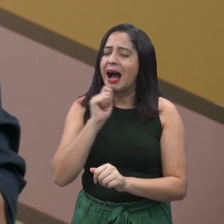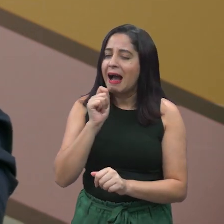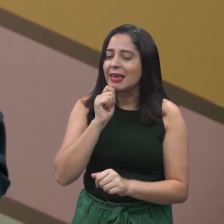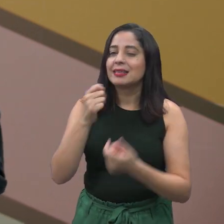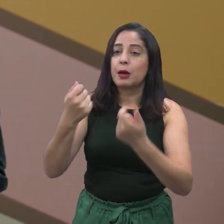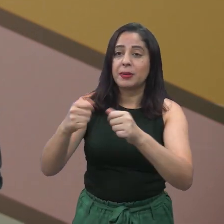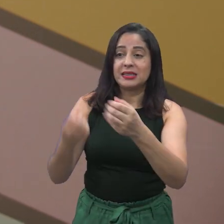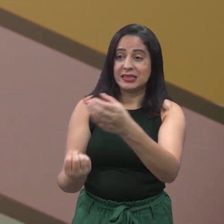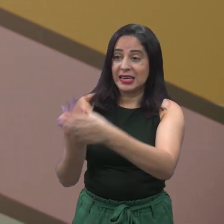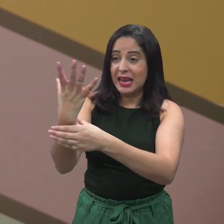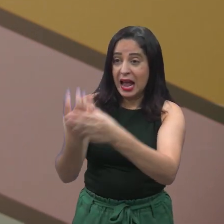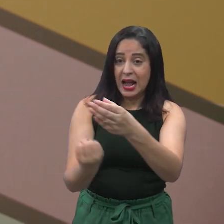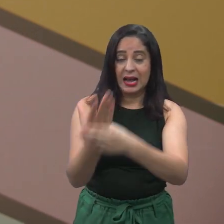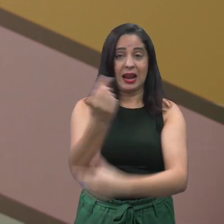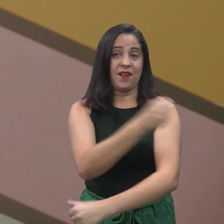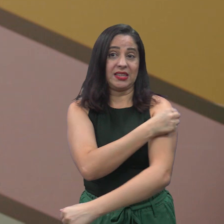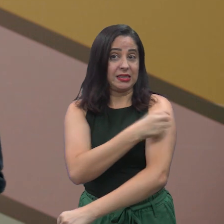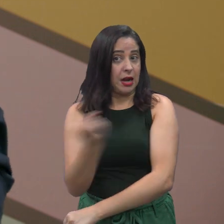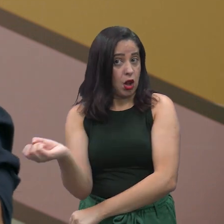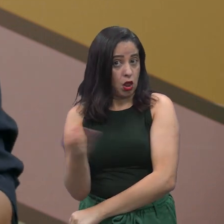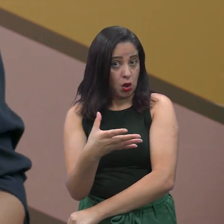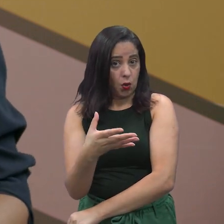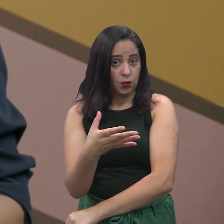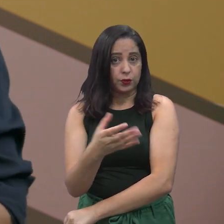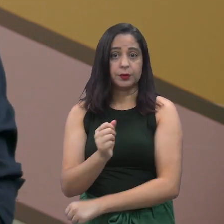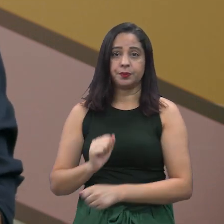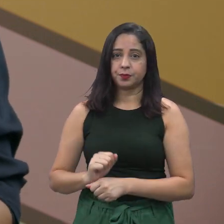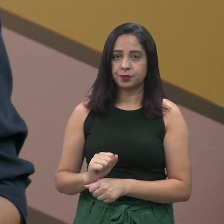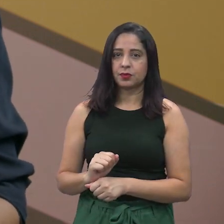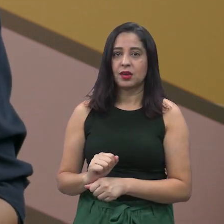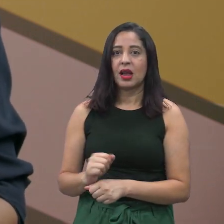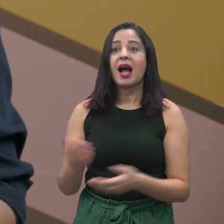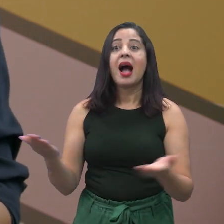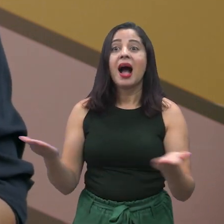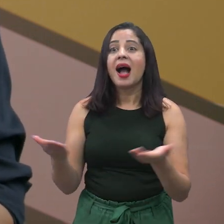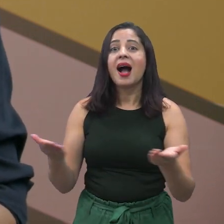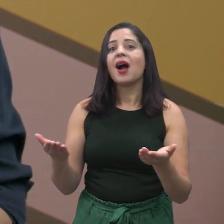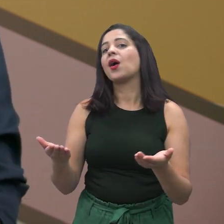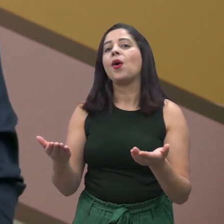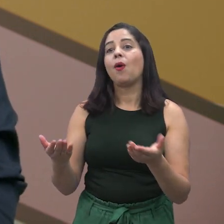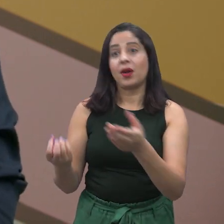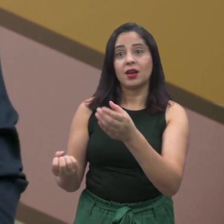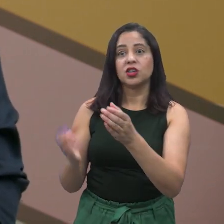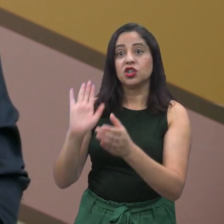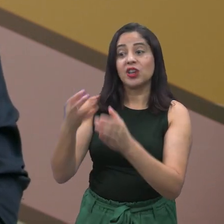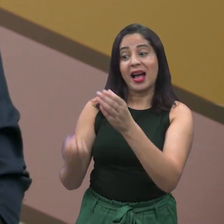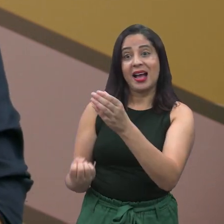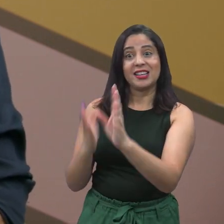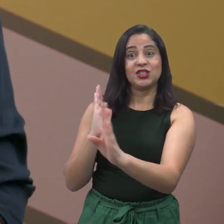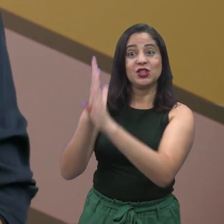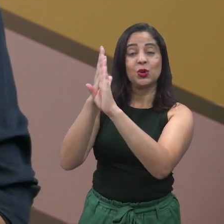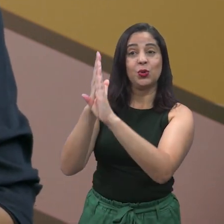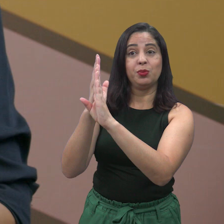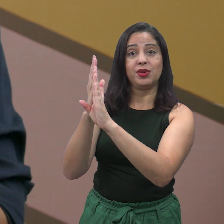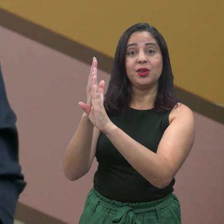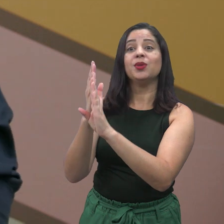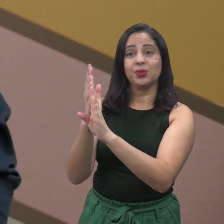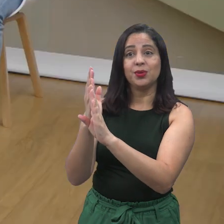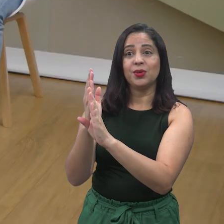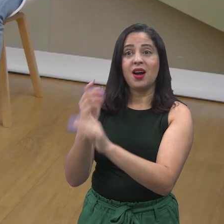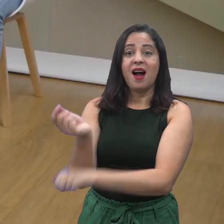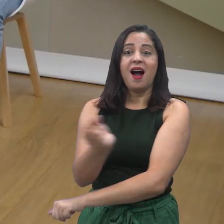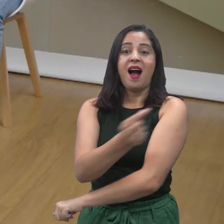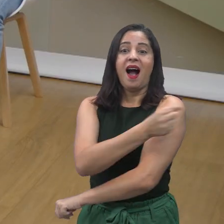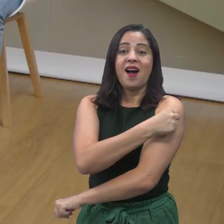mas as mais importantes já estão disponíveis. A grande novidade que foi de agora foi a da bronquiolite em